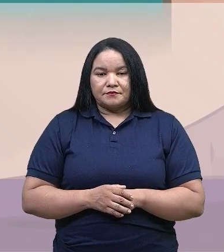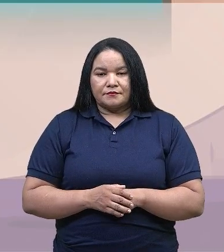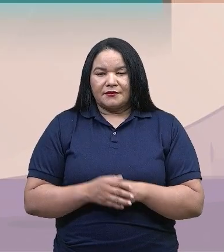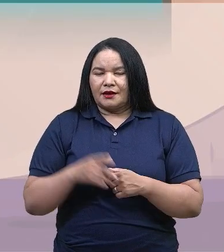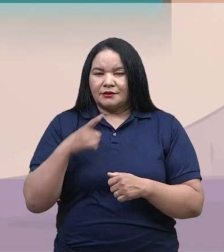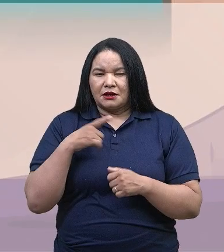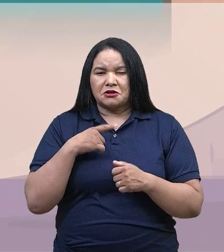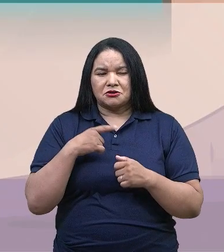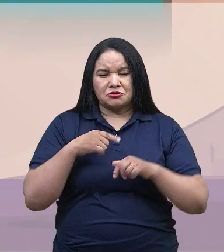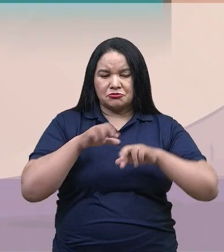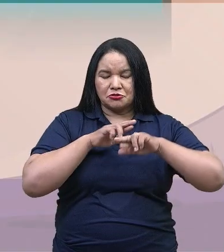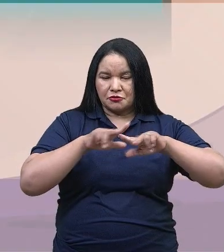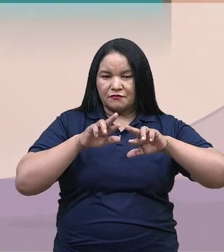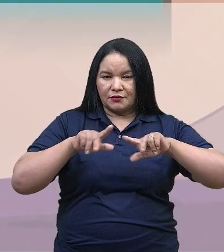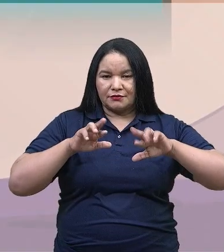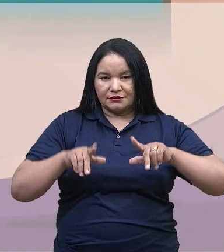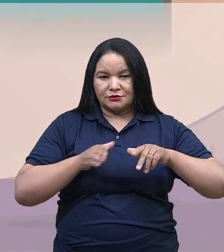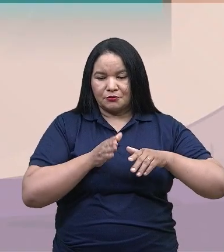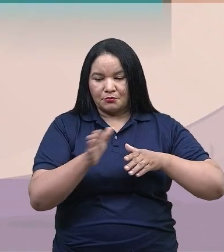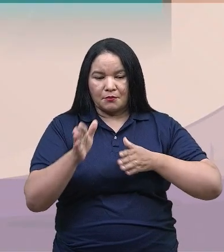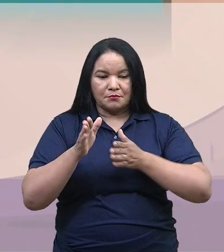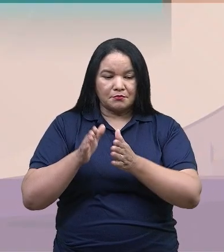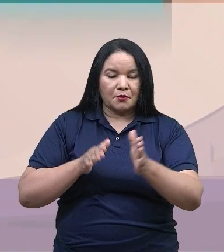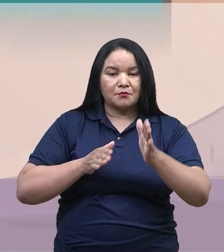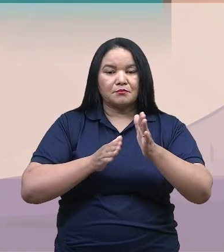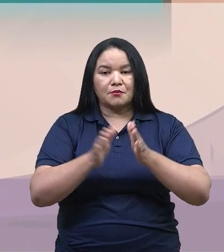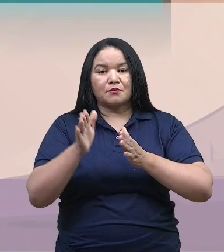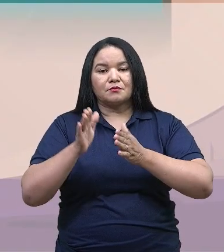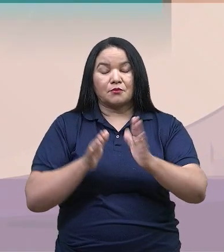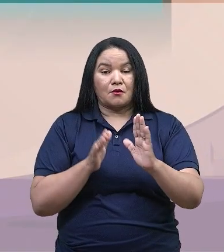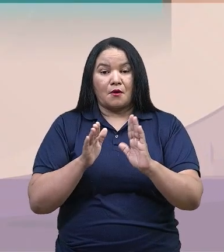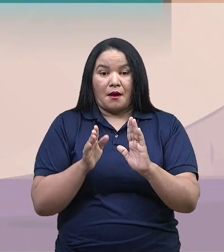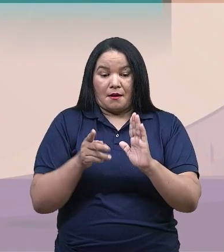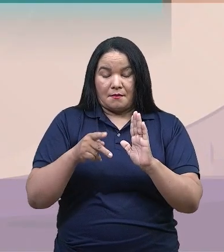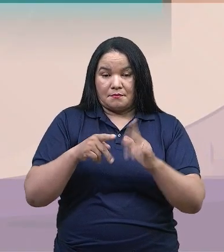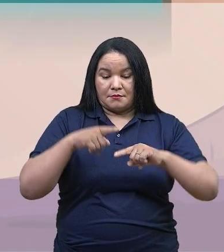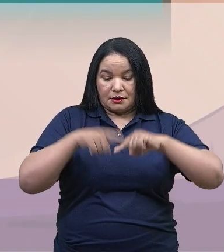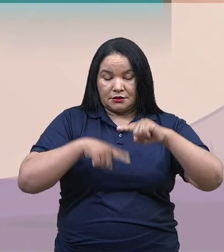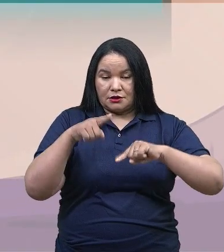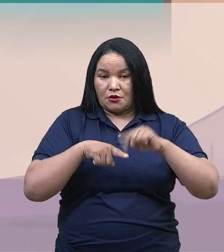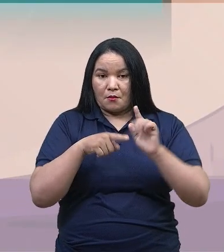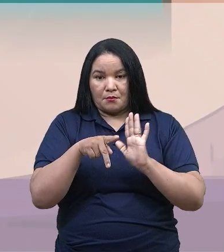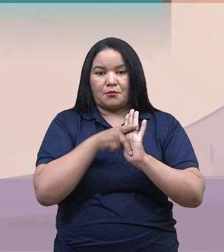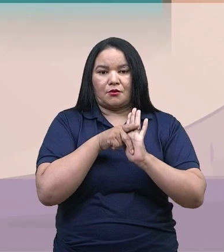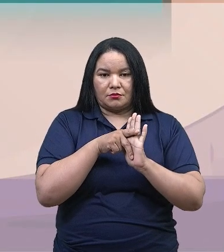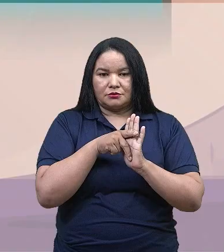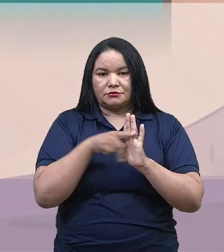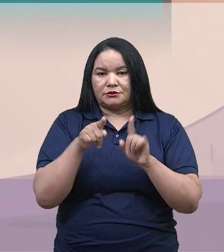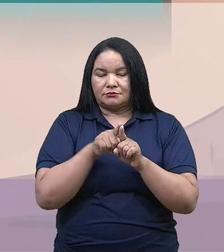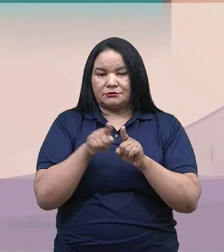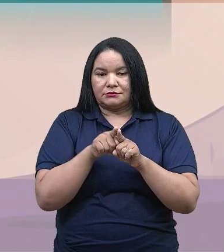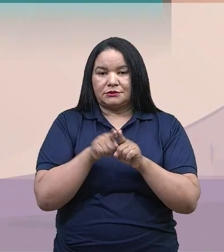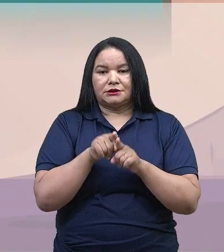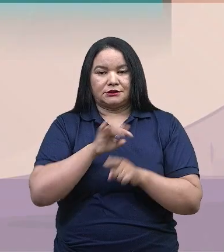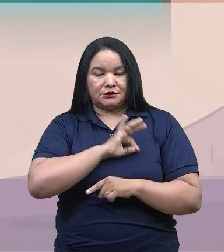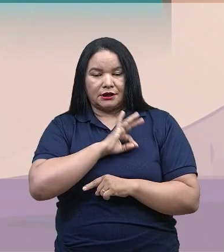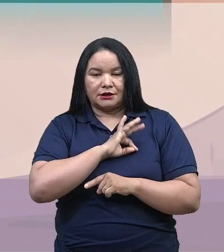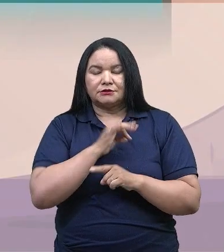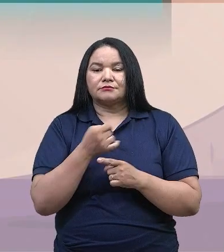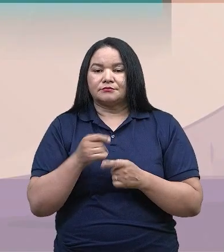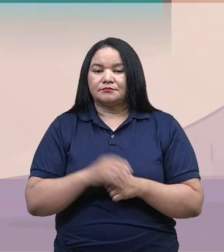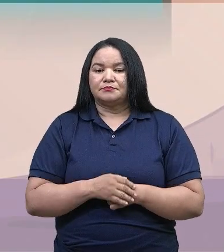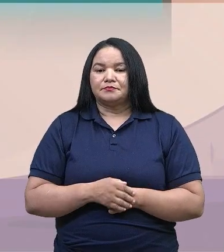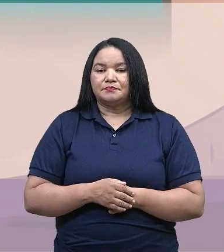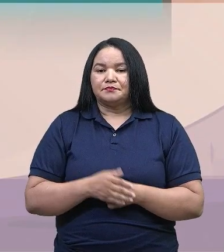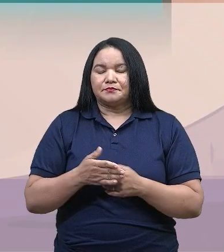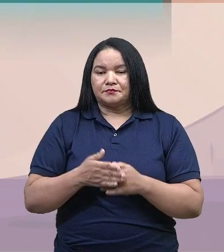diversas modalidades, cada qual com seu equipamento específico, técnica e filosofia. E aí, baseado aqui no